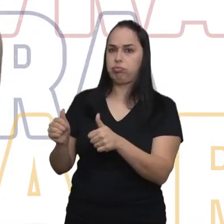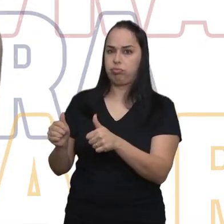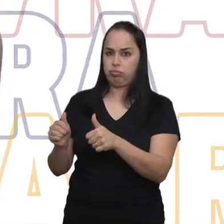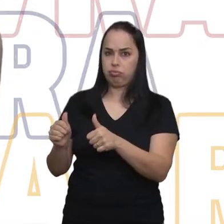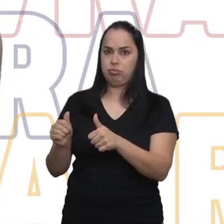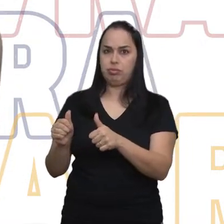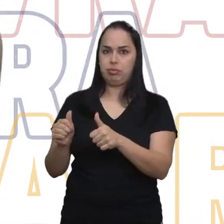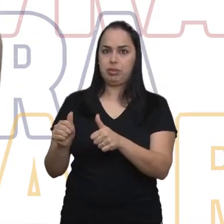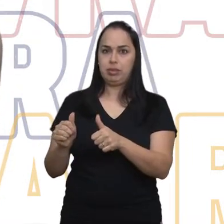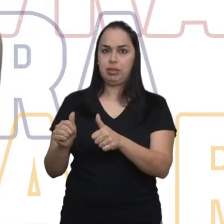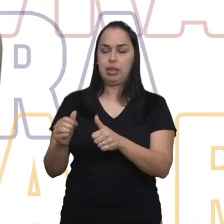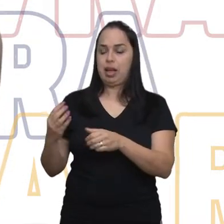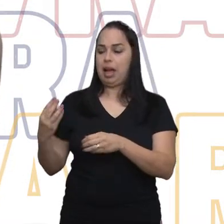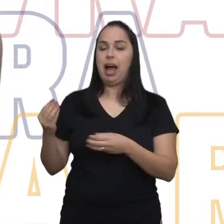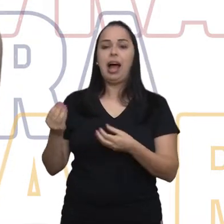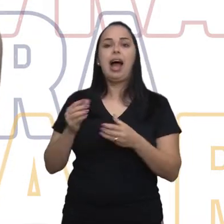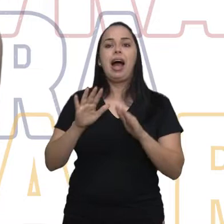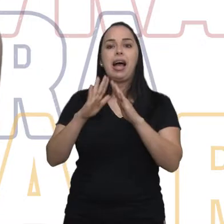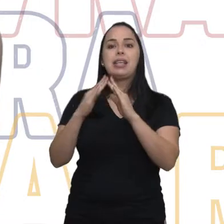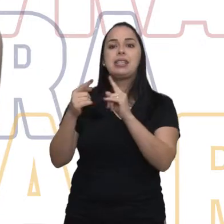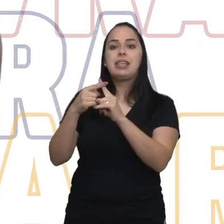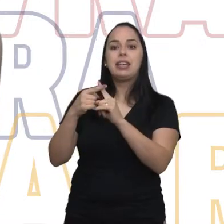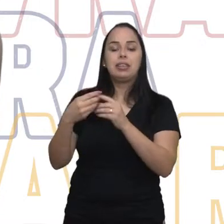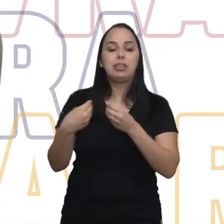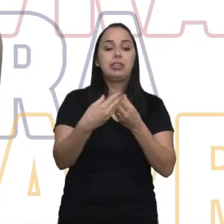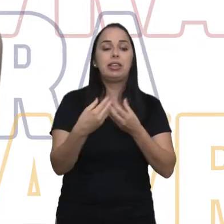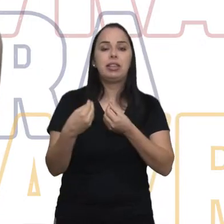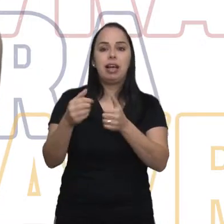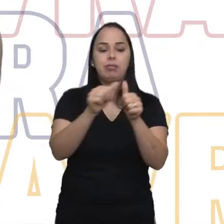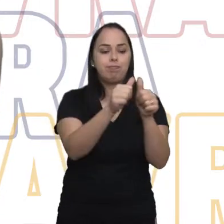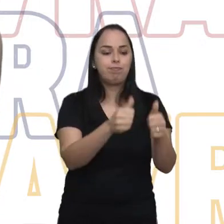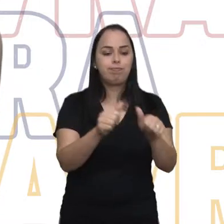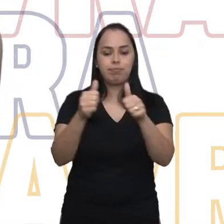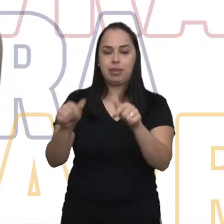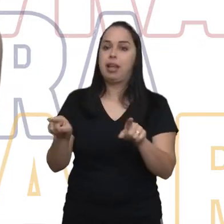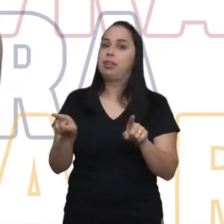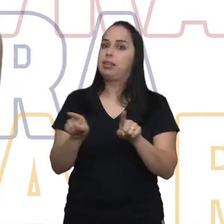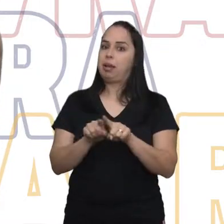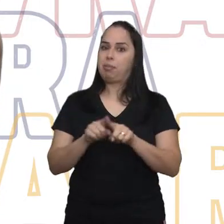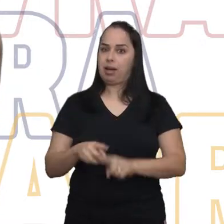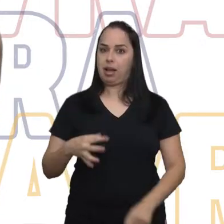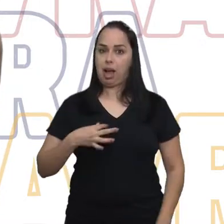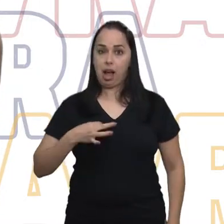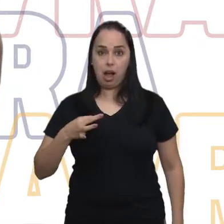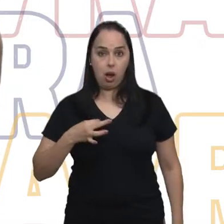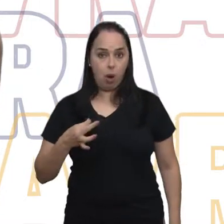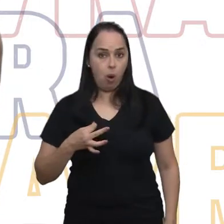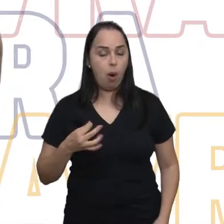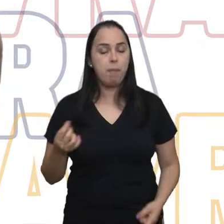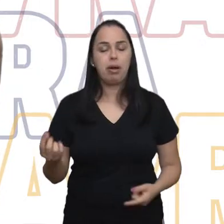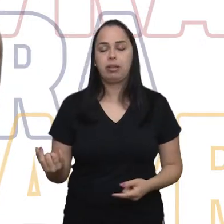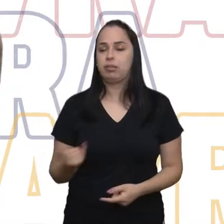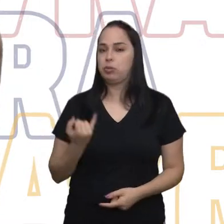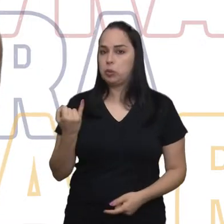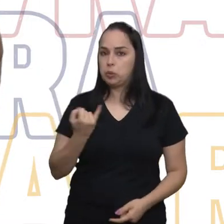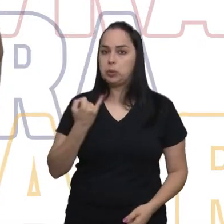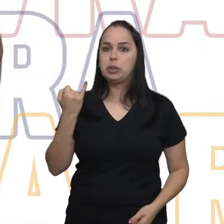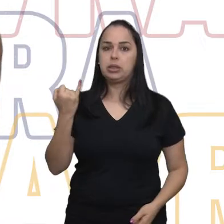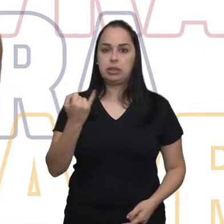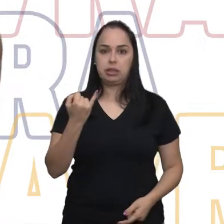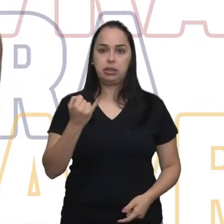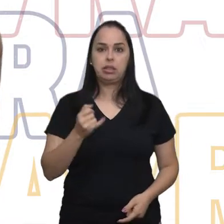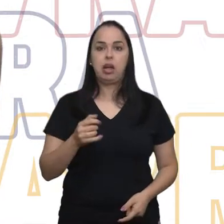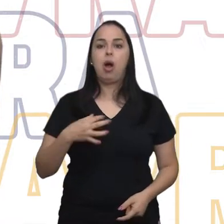Benedito e a Igreja Matriz. Nós temos também a parte das vestes, que é importantíssima, que